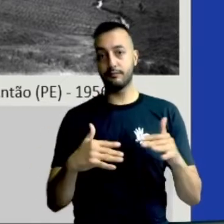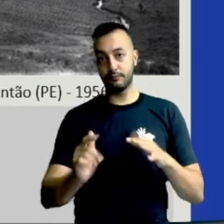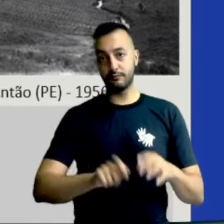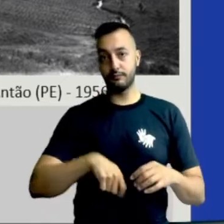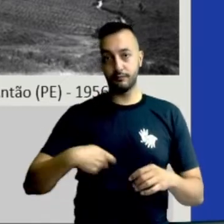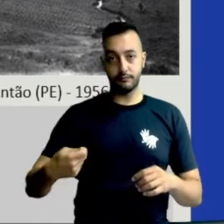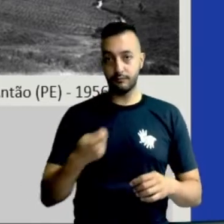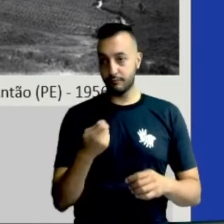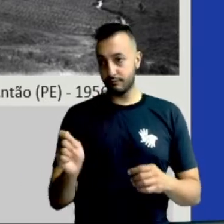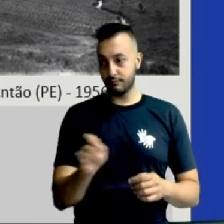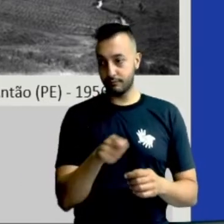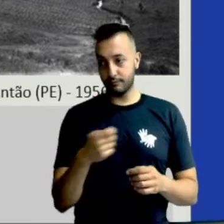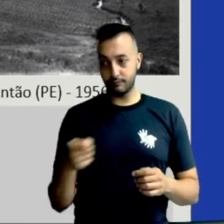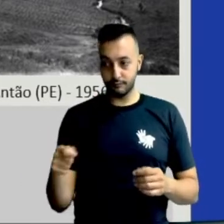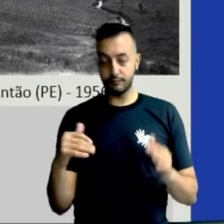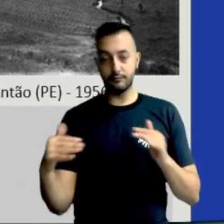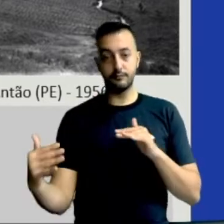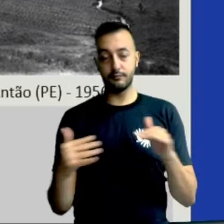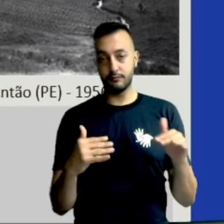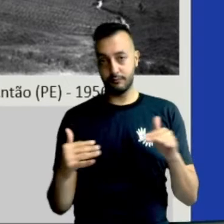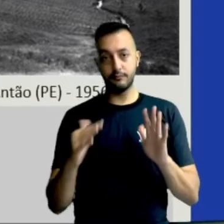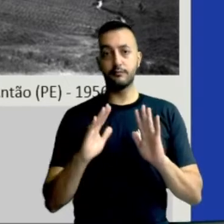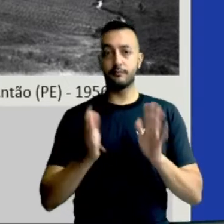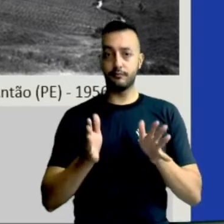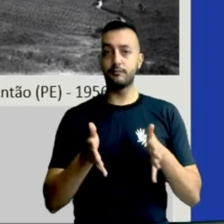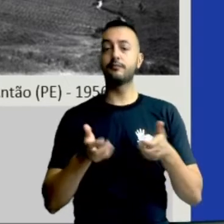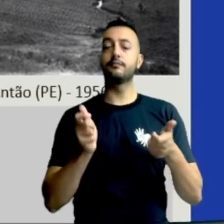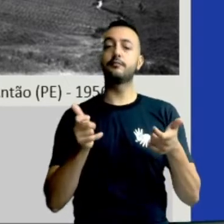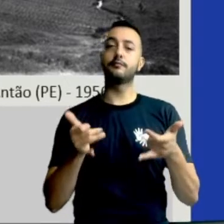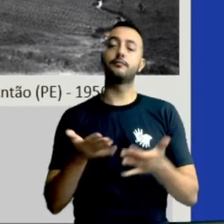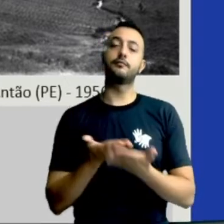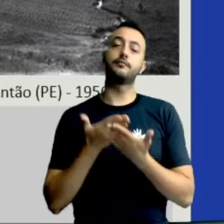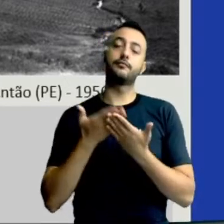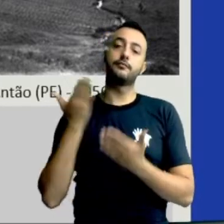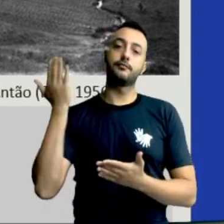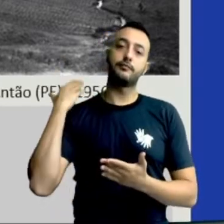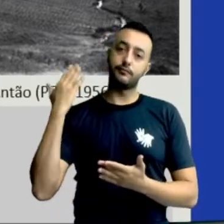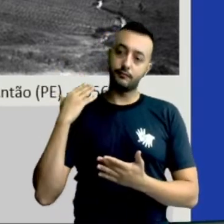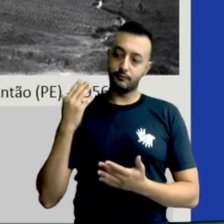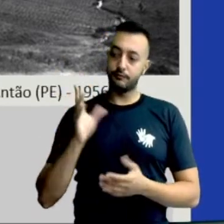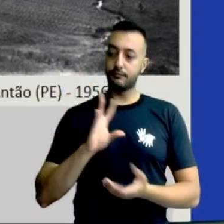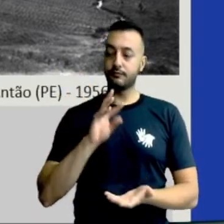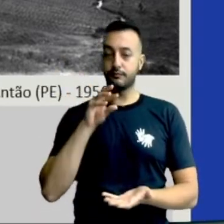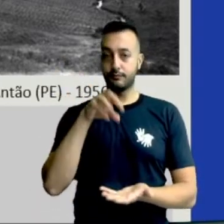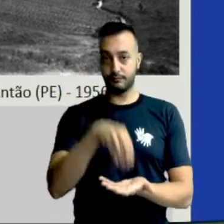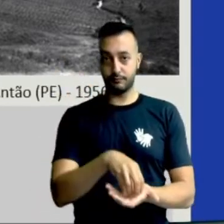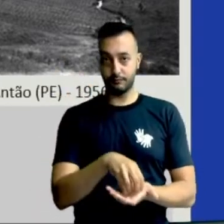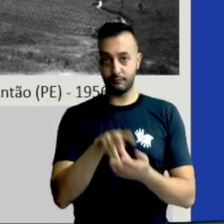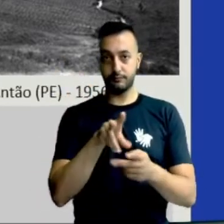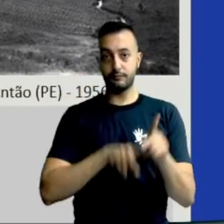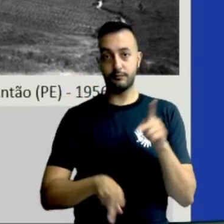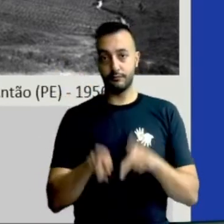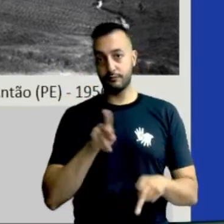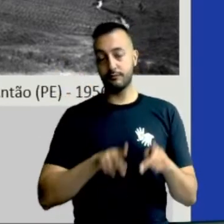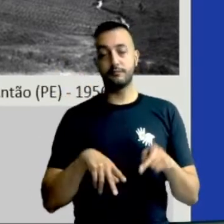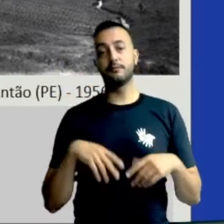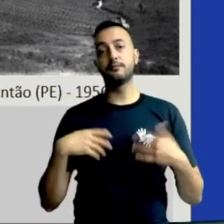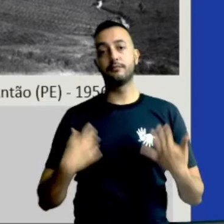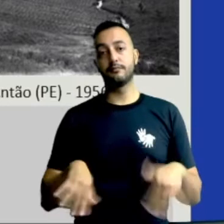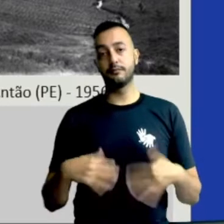das Tabocas, que a gente conversou um pouco sobre isso na aula passada, o núcleo populacional era